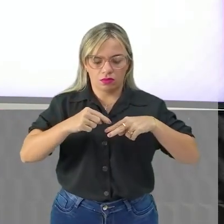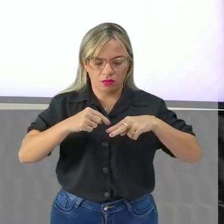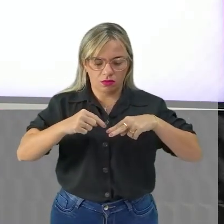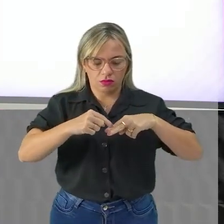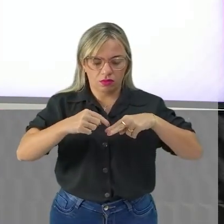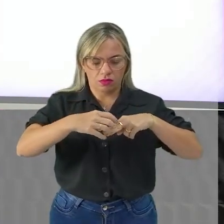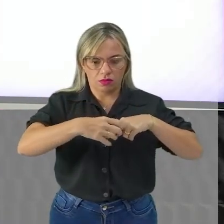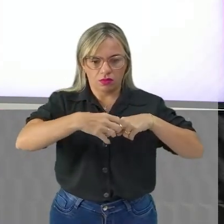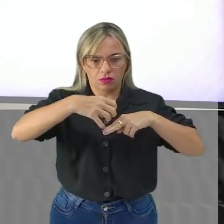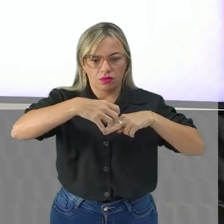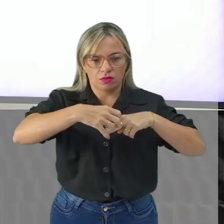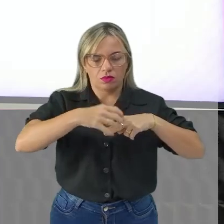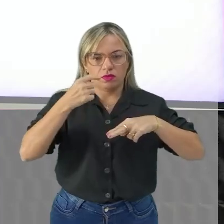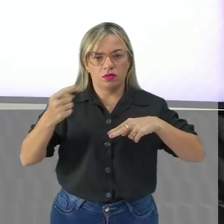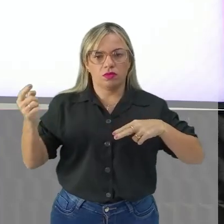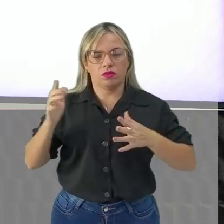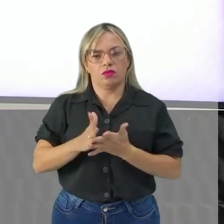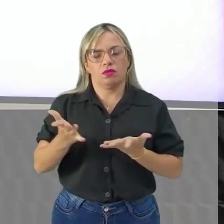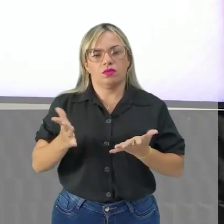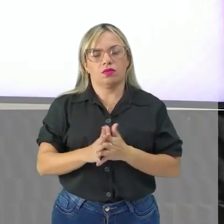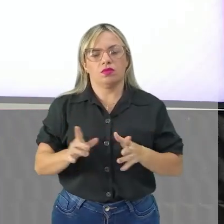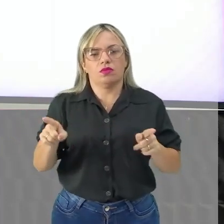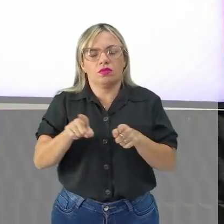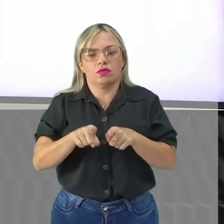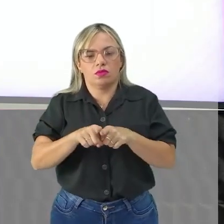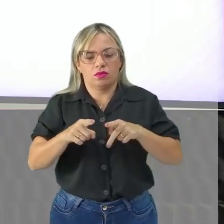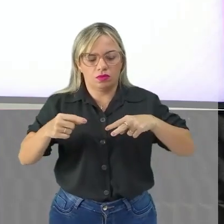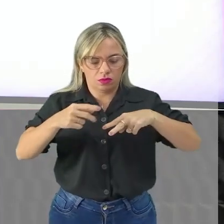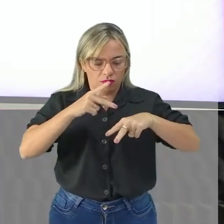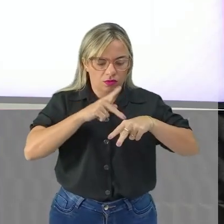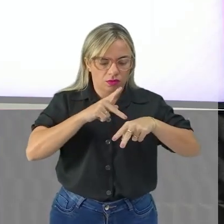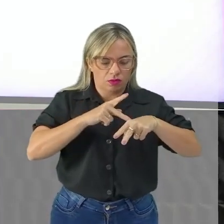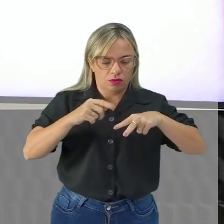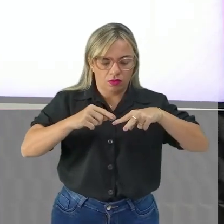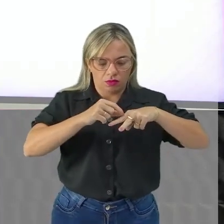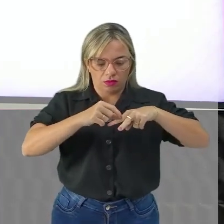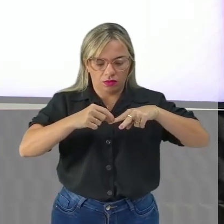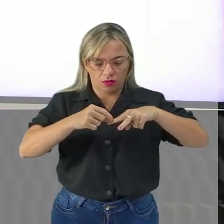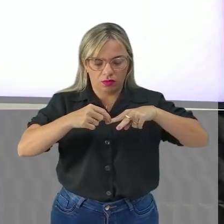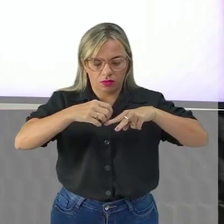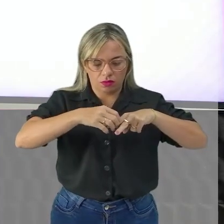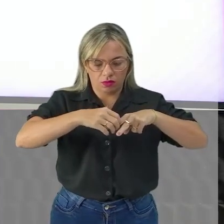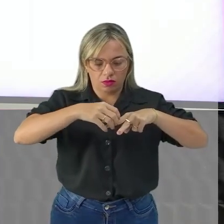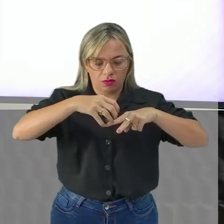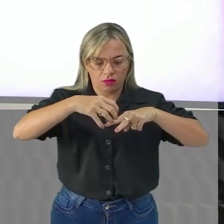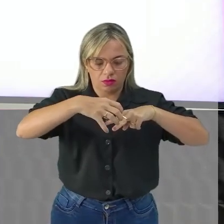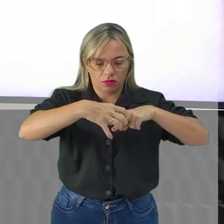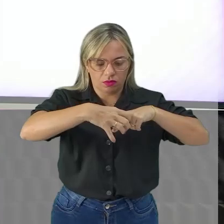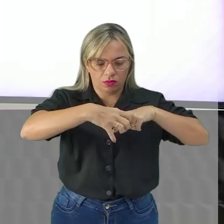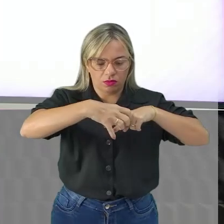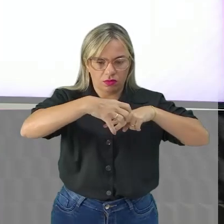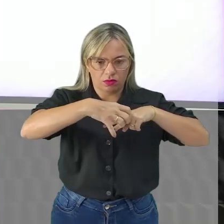isso elefantíase, porque a perna fica aumentada, né?